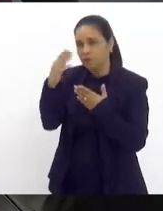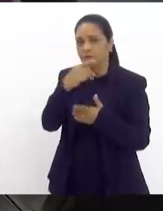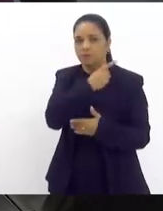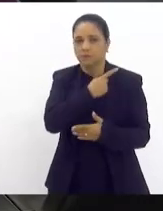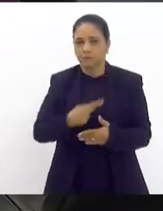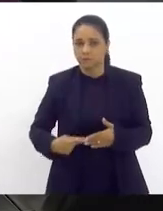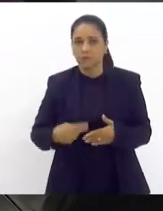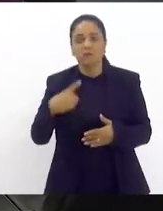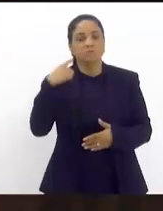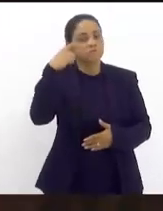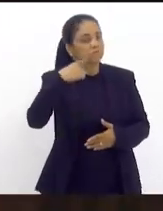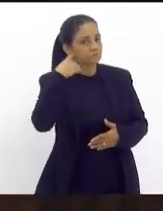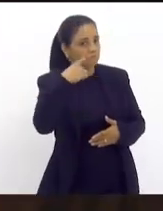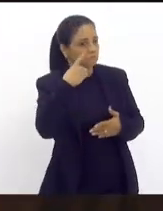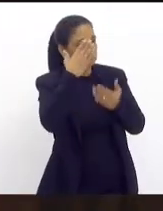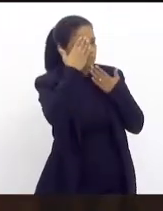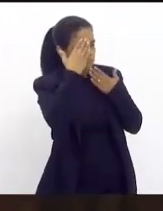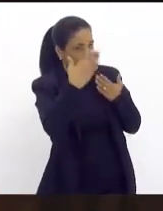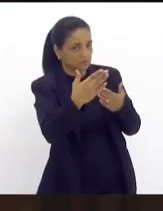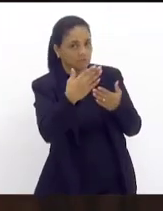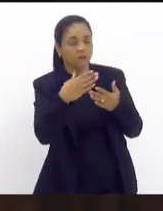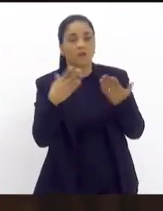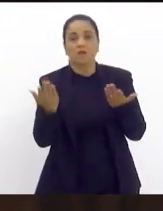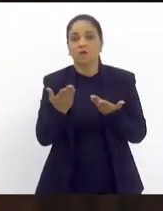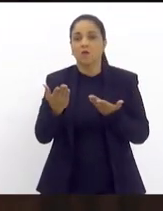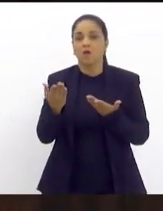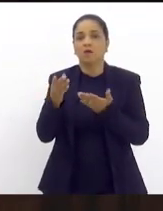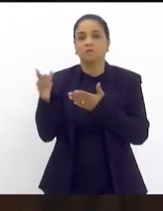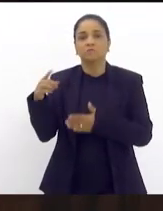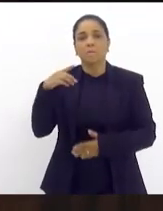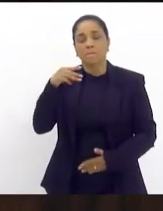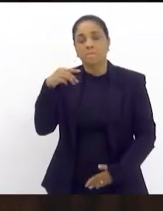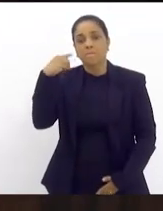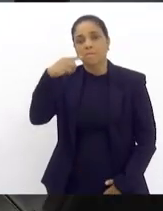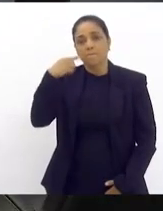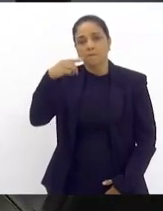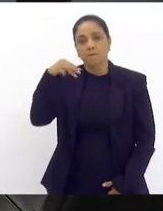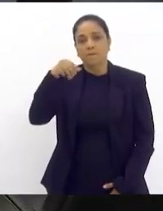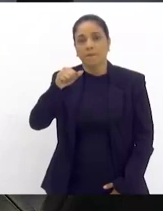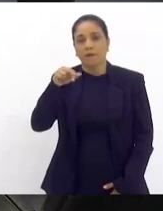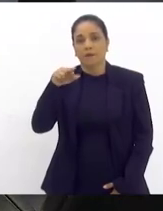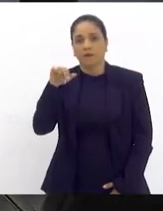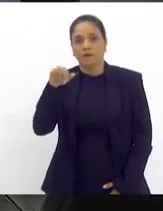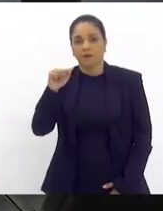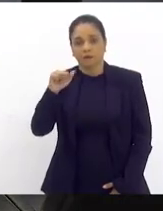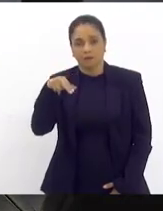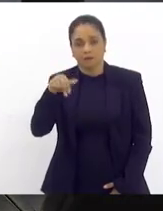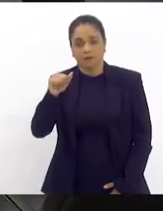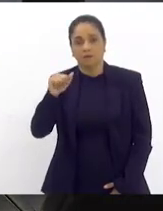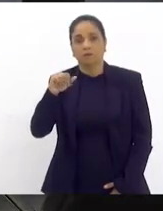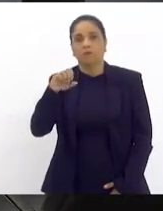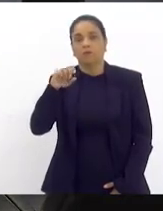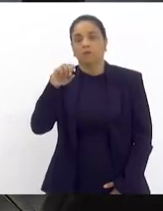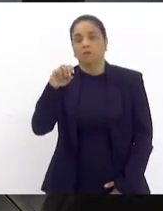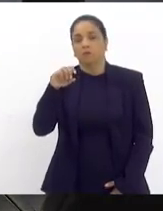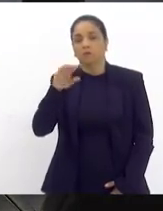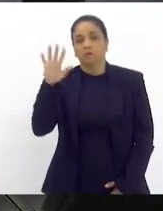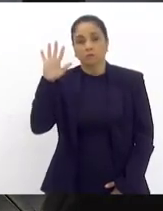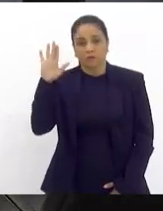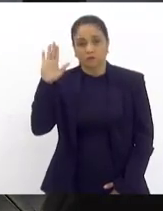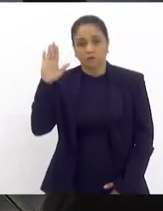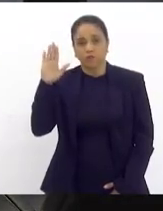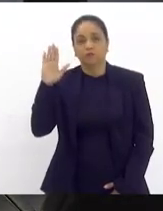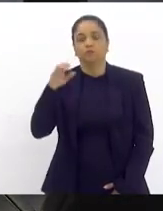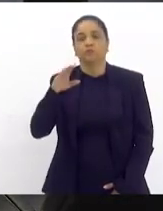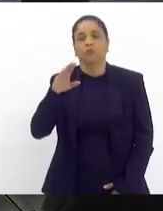Obrigada deputada autora com a palavra agora deputada Marina do MST Obrigada presidenta antes de discutir